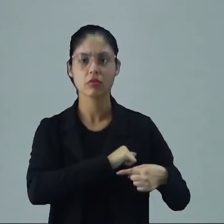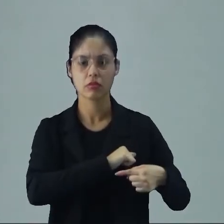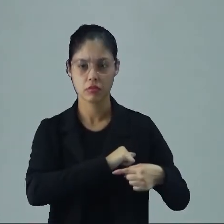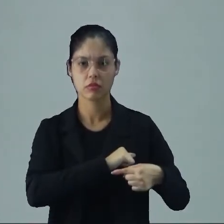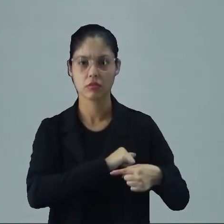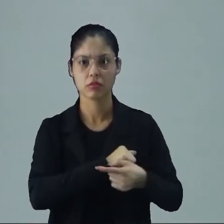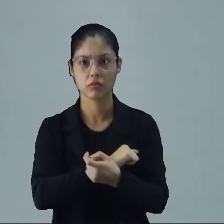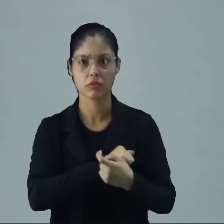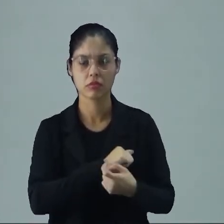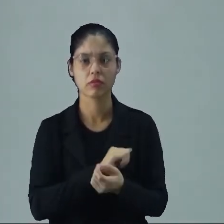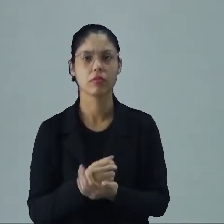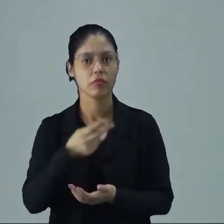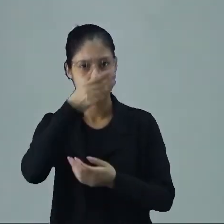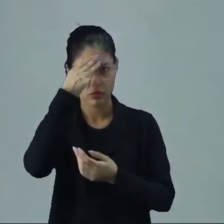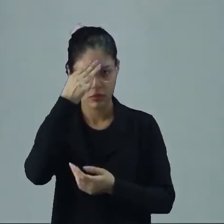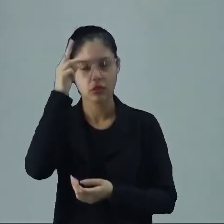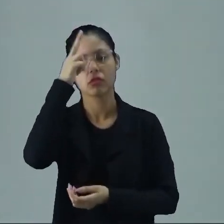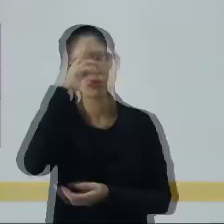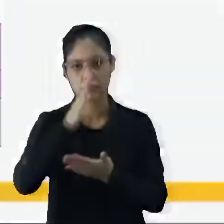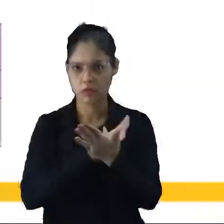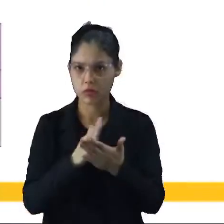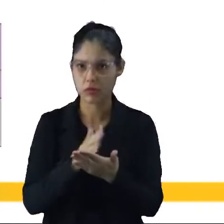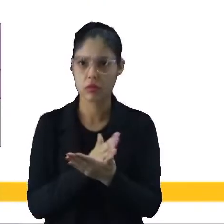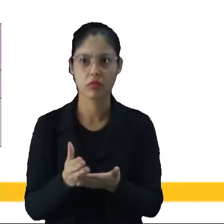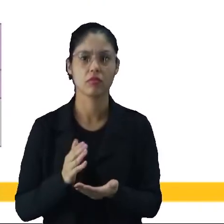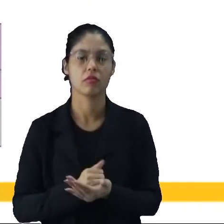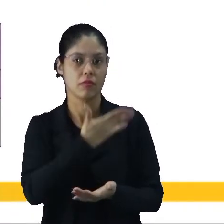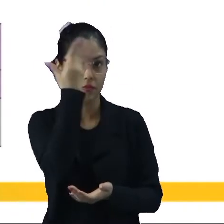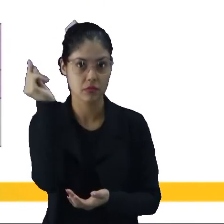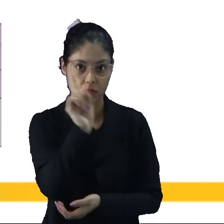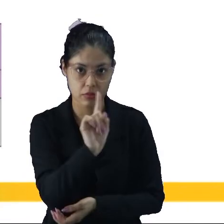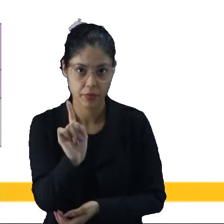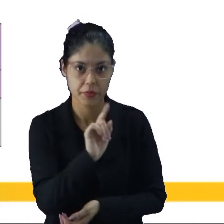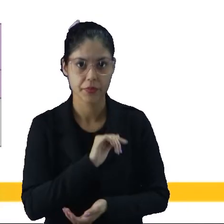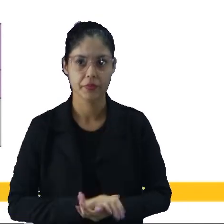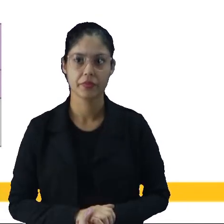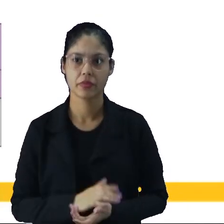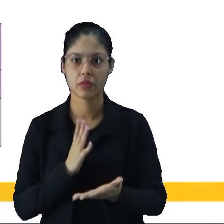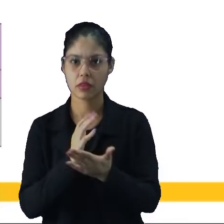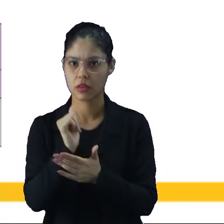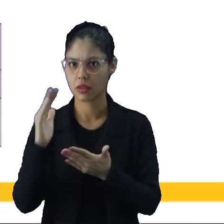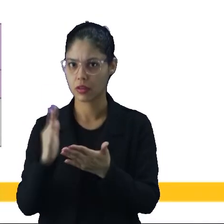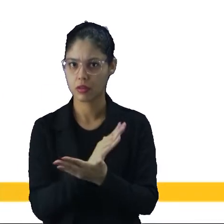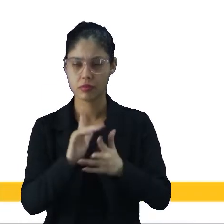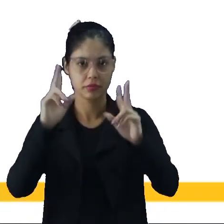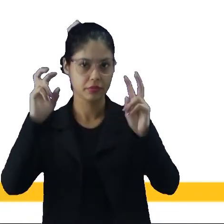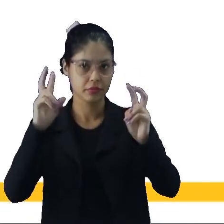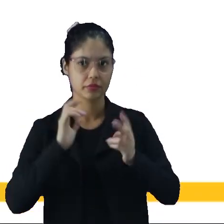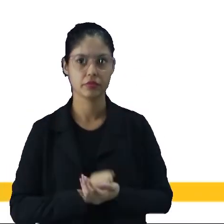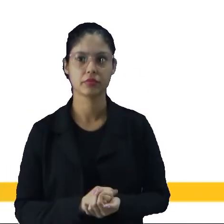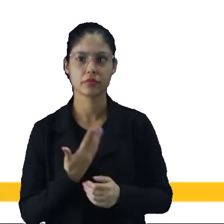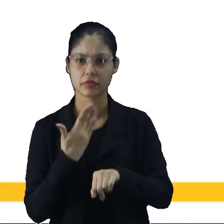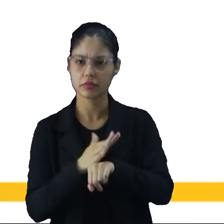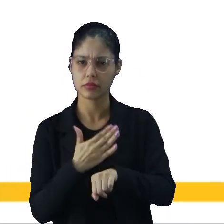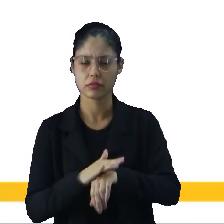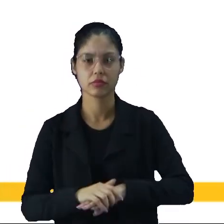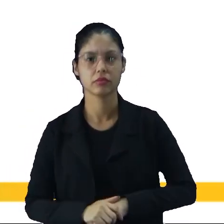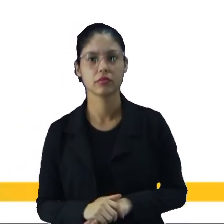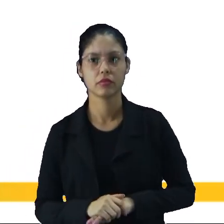X. Tá? Memoriza isso de alguma maneira, não esqueça, tá? Vamos abordar algumas coisinhas. Vamos